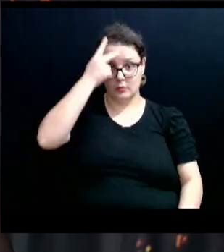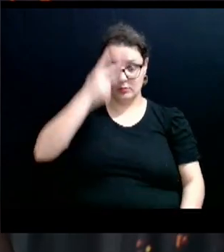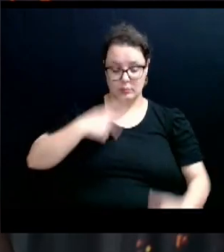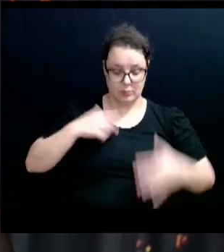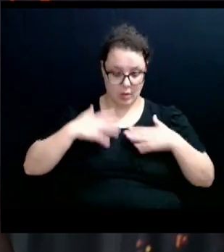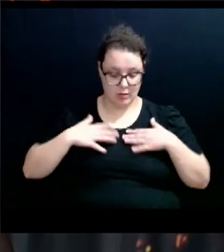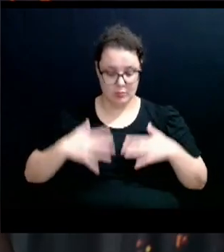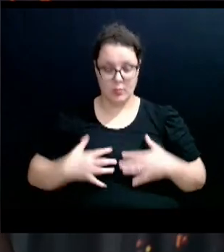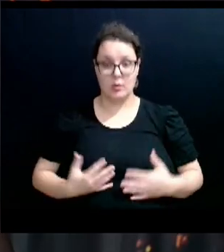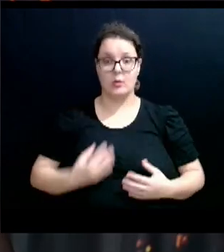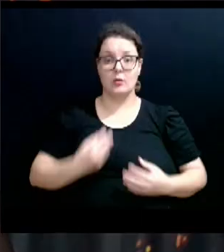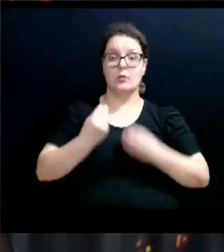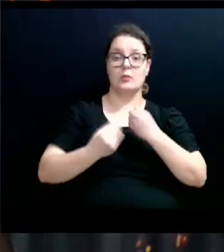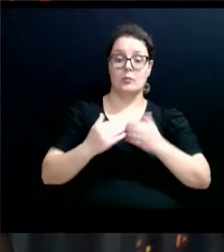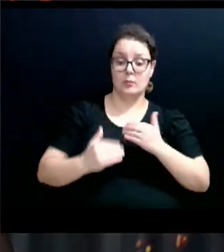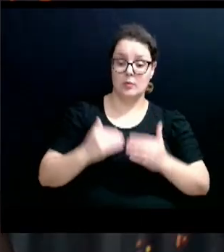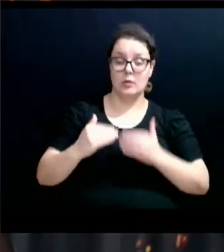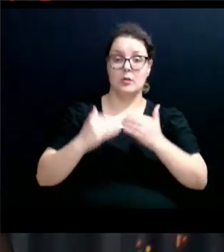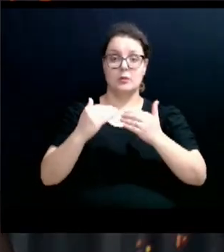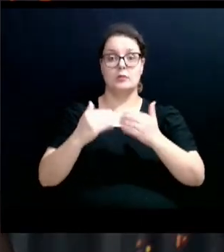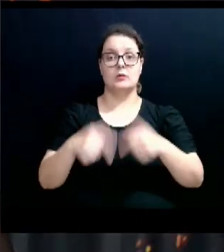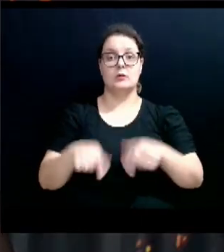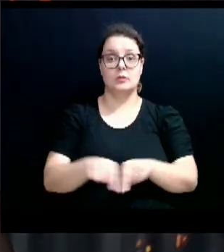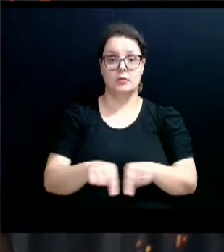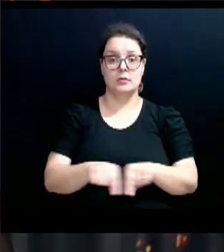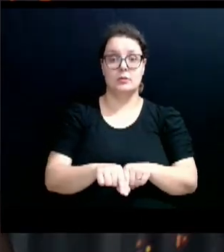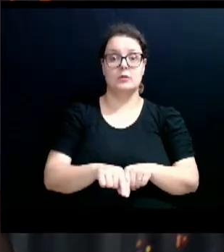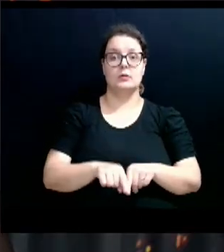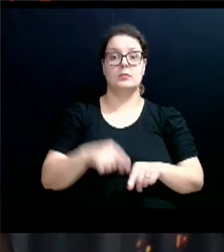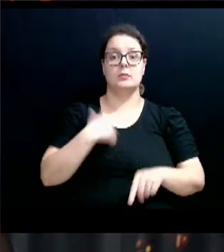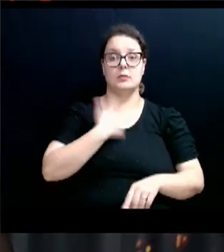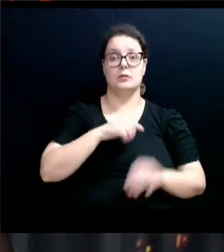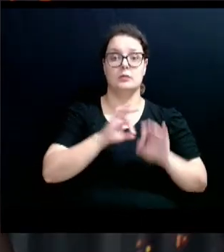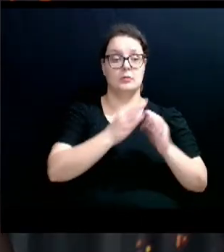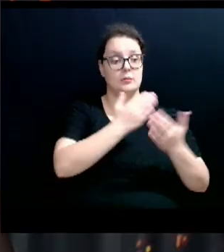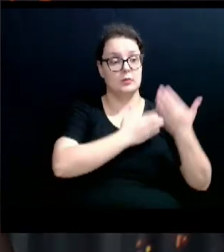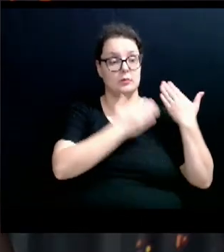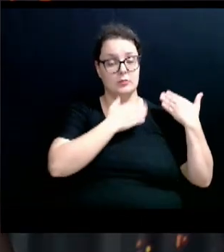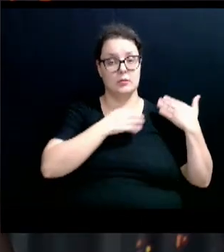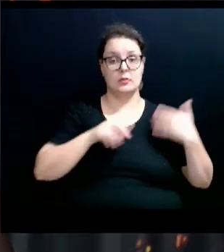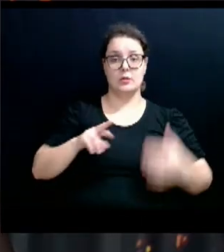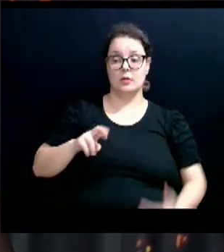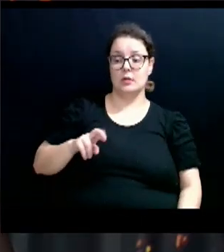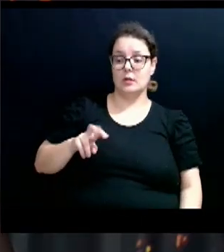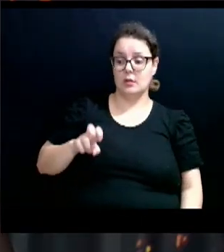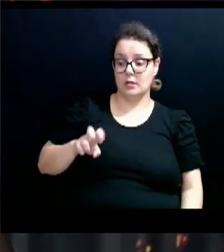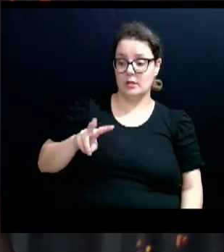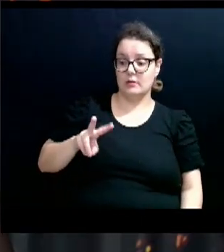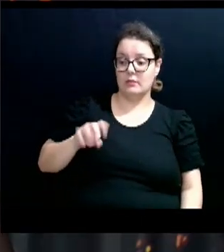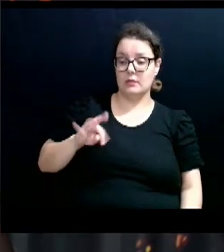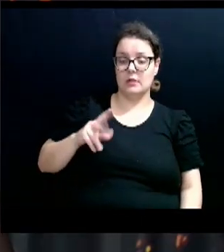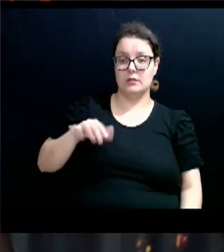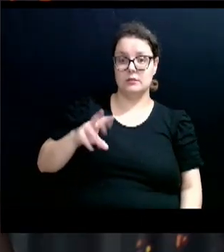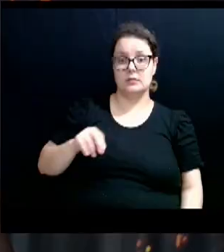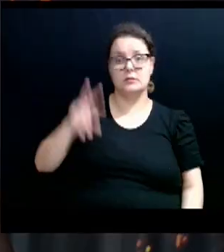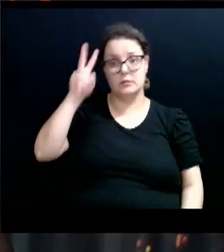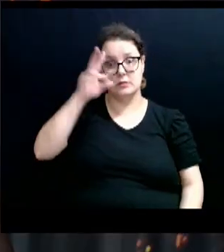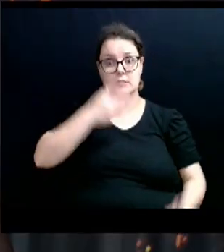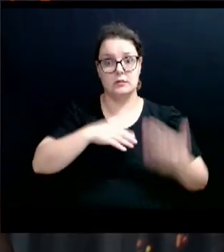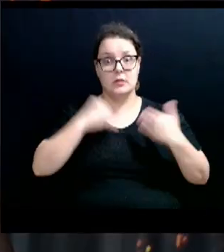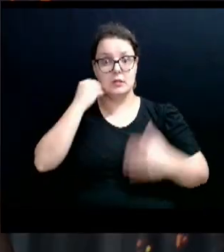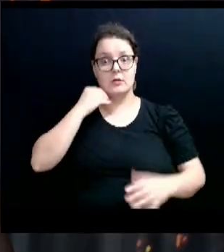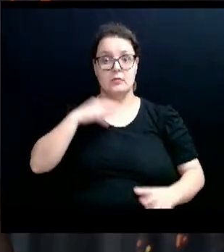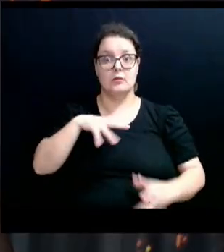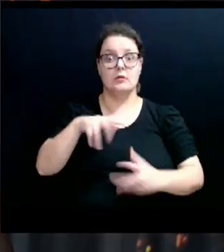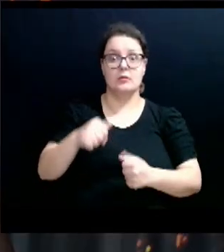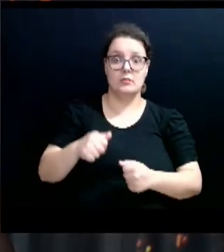essa construção também da nossa ancestralidade, dessa revitalização histórica, faz com que a experiência mundana ela seja mais